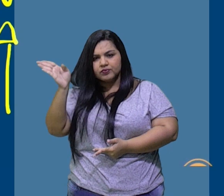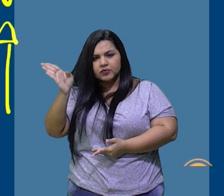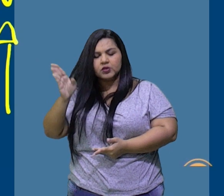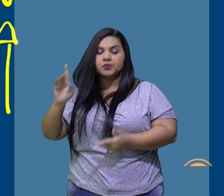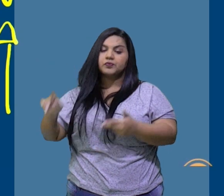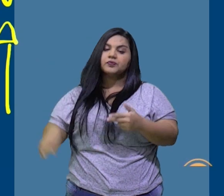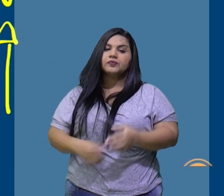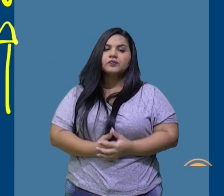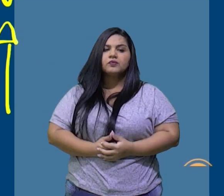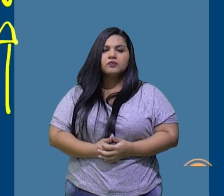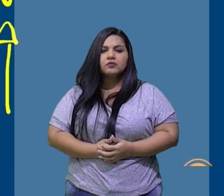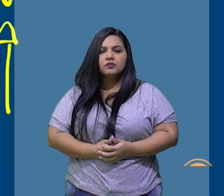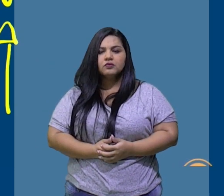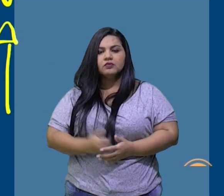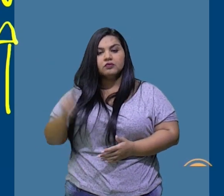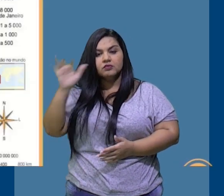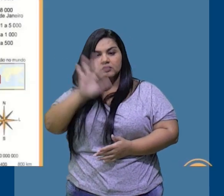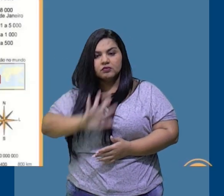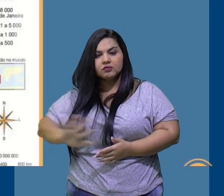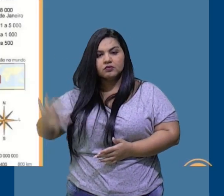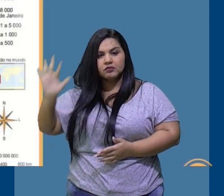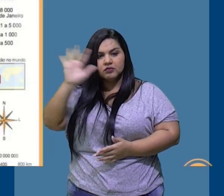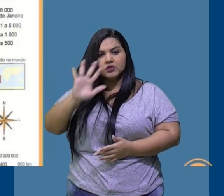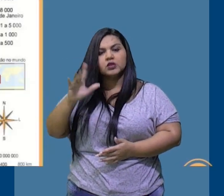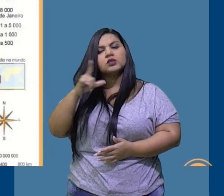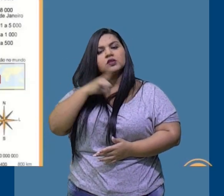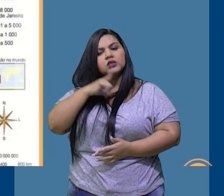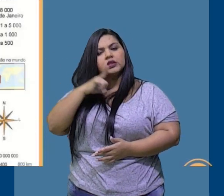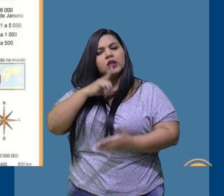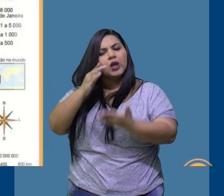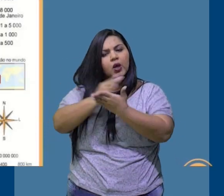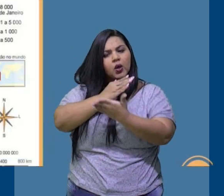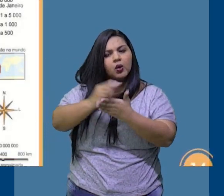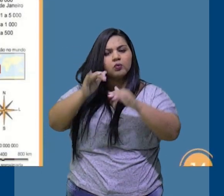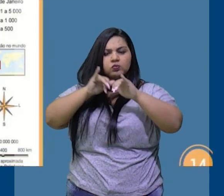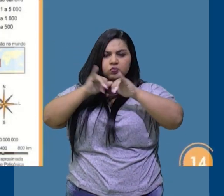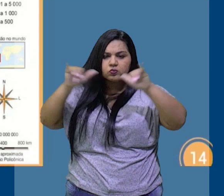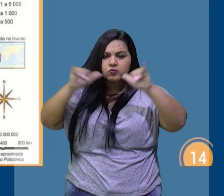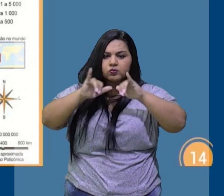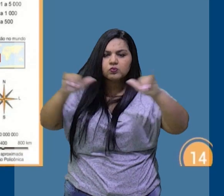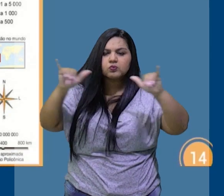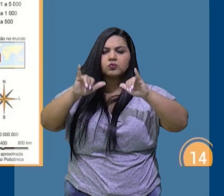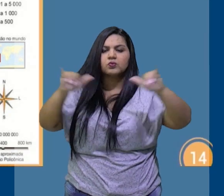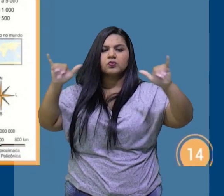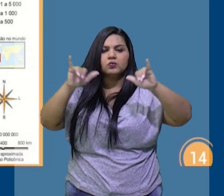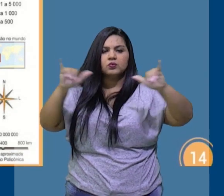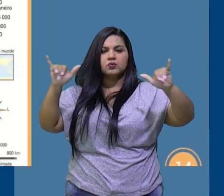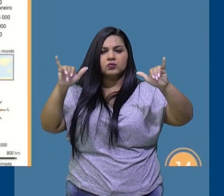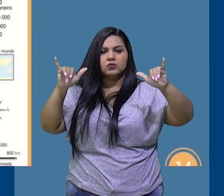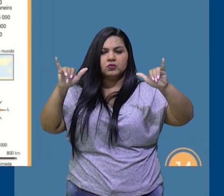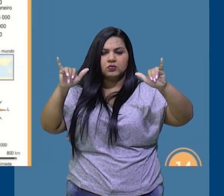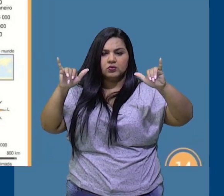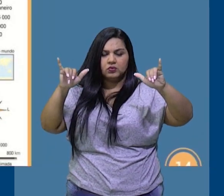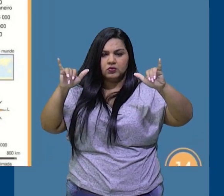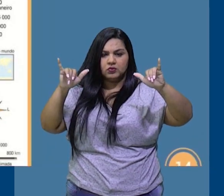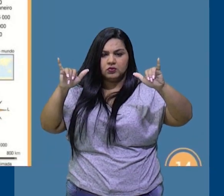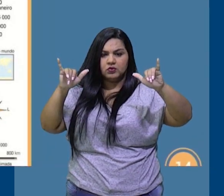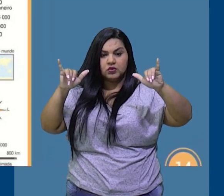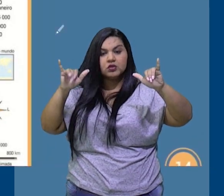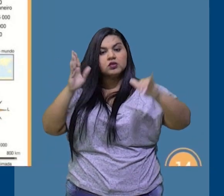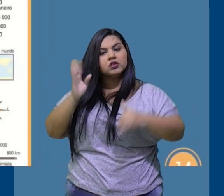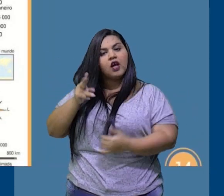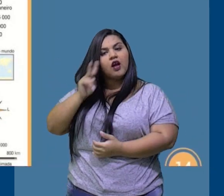Próximo mapa, nós temos aí algumas informações, né, que a gente vai identificar com base no que a gente já viu